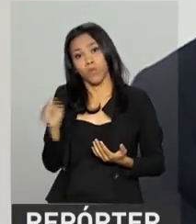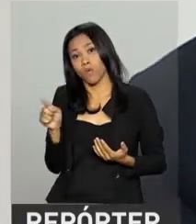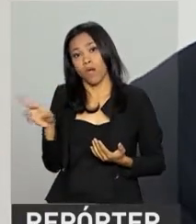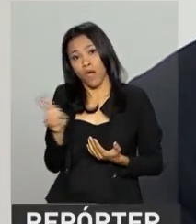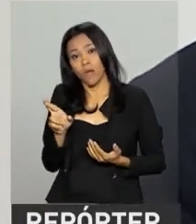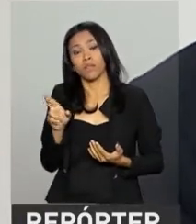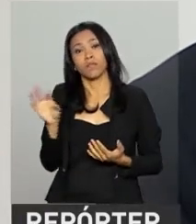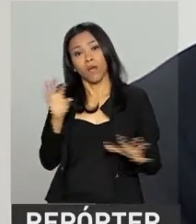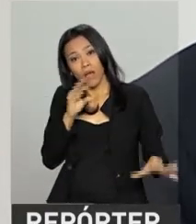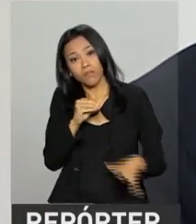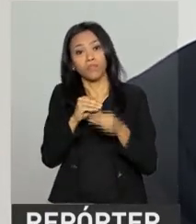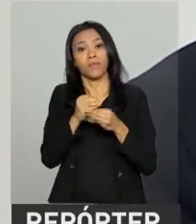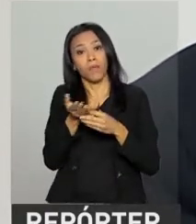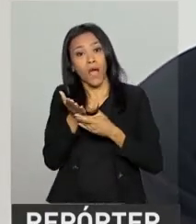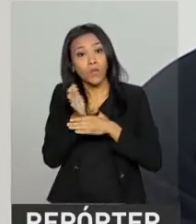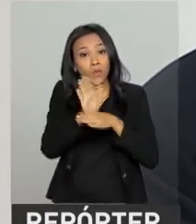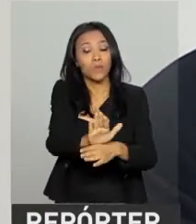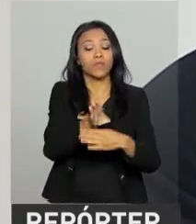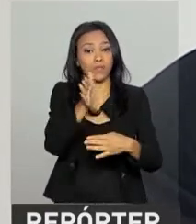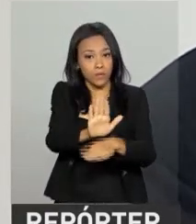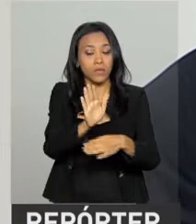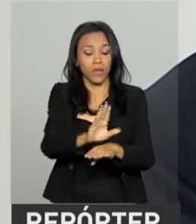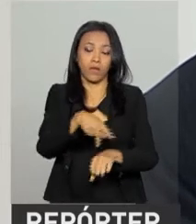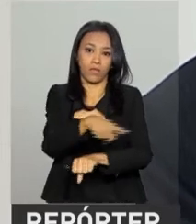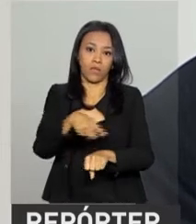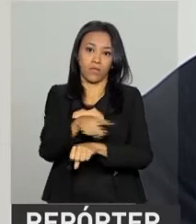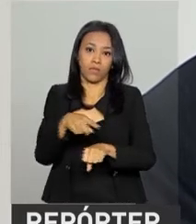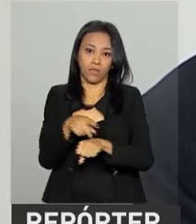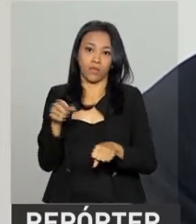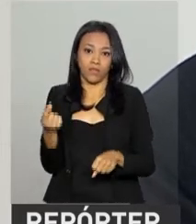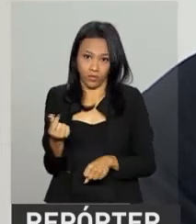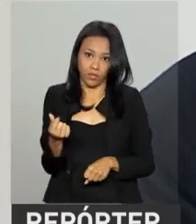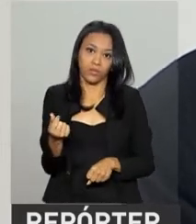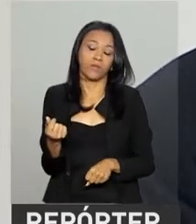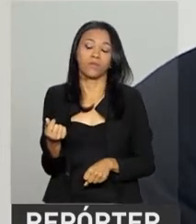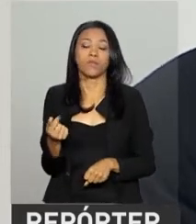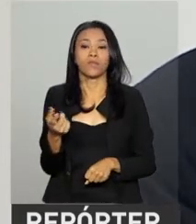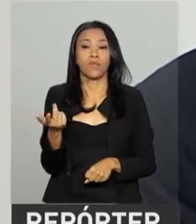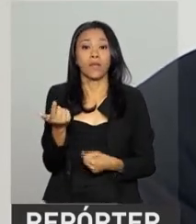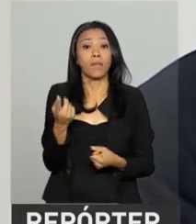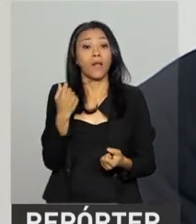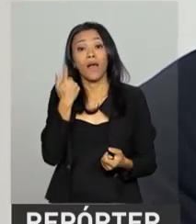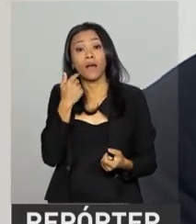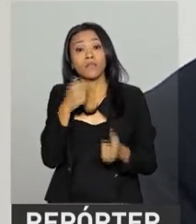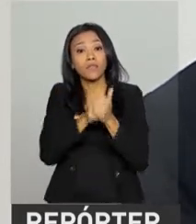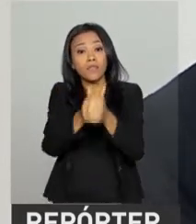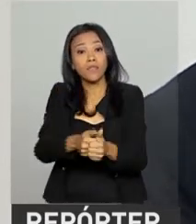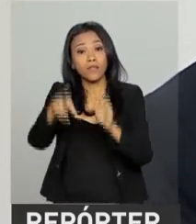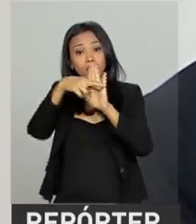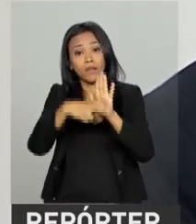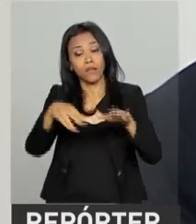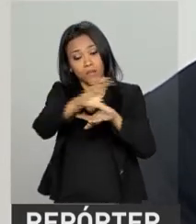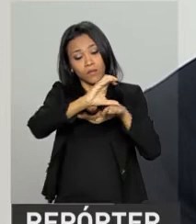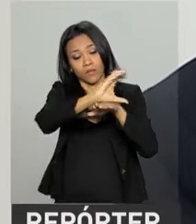dar uma grande colaboração ao país especialmente a atender ao pressuposto da igualdade que não é uma determinação